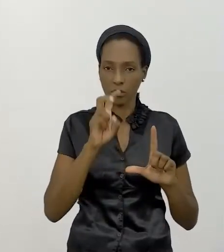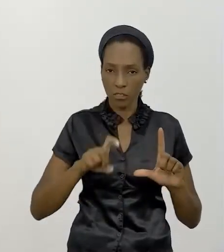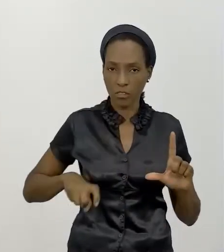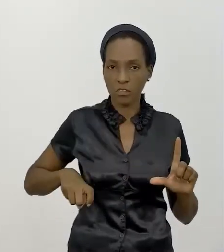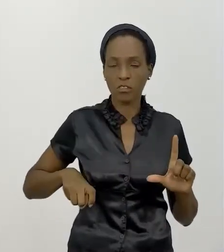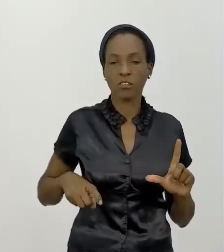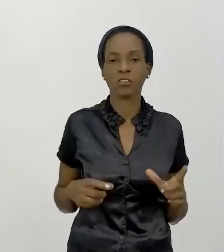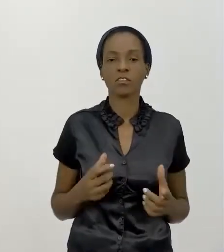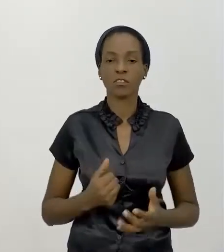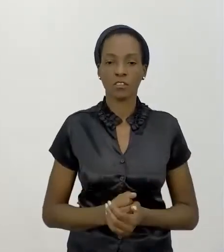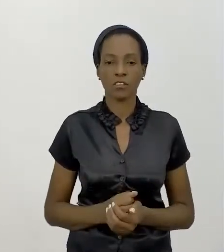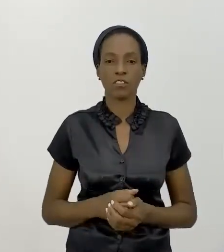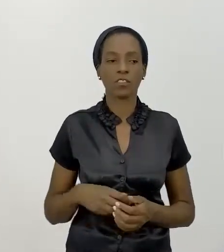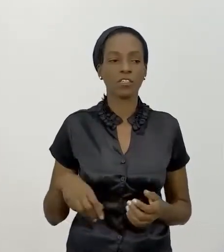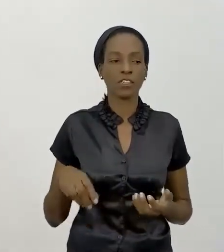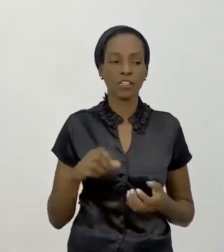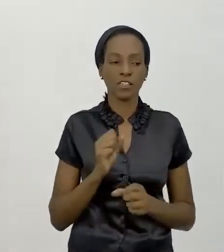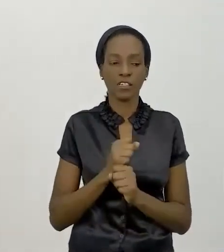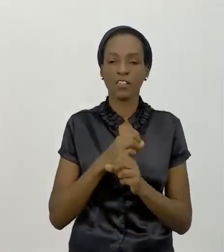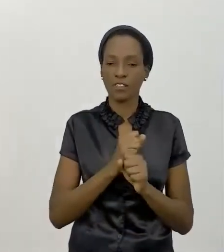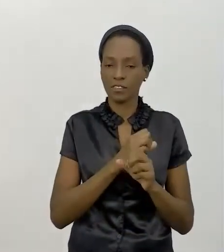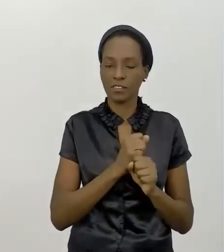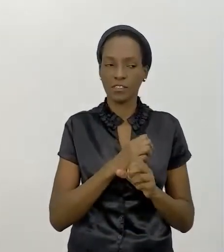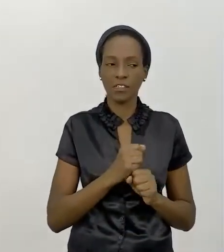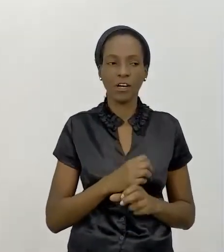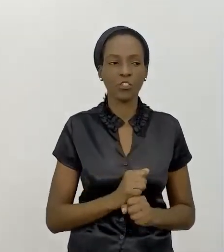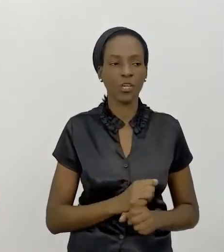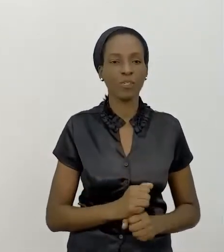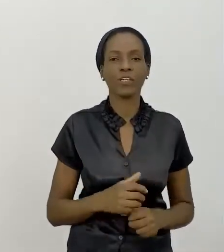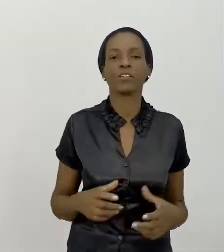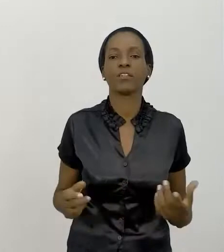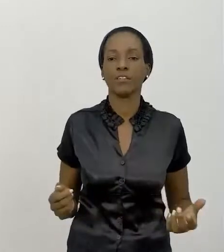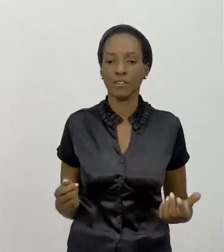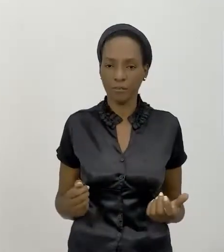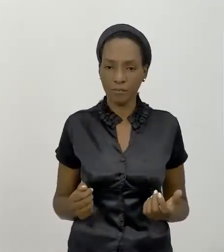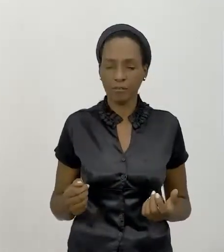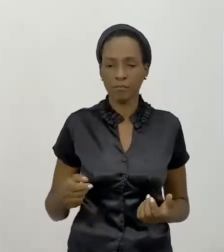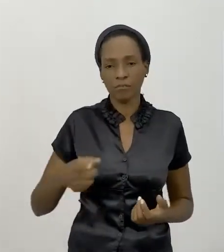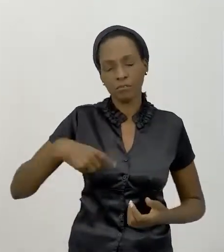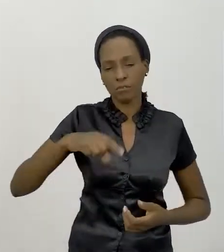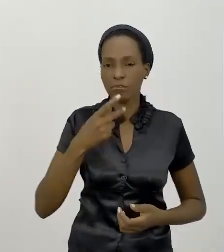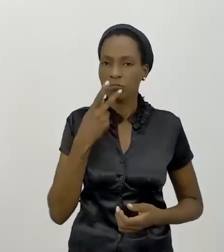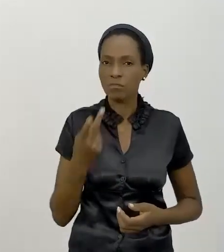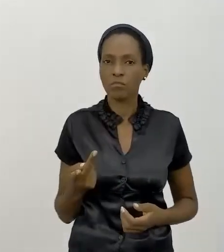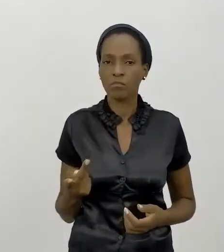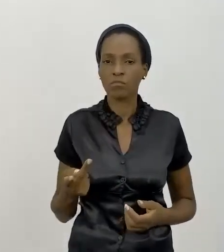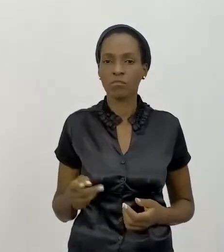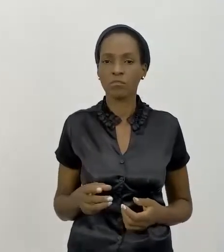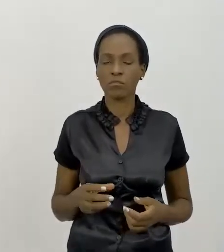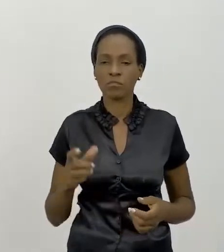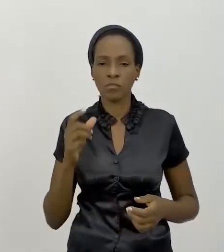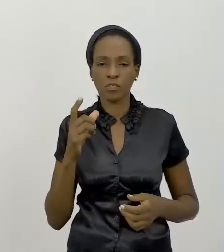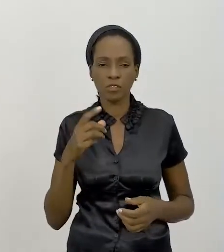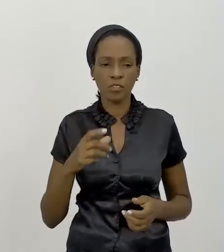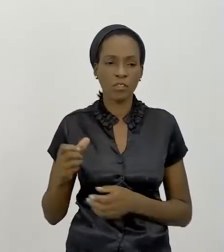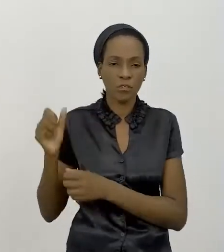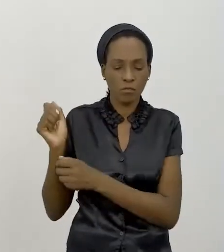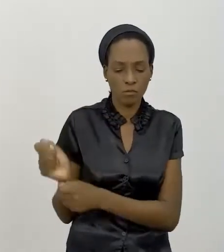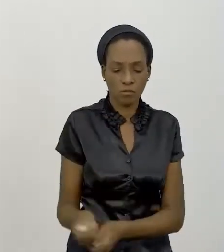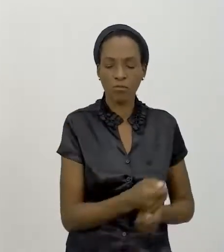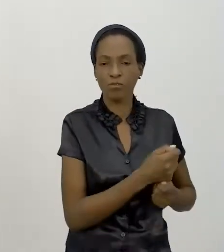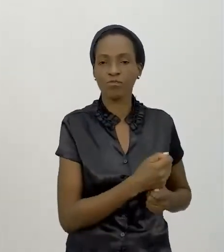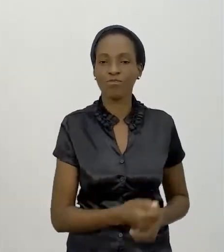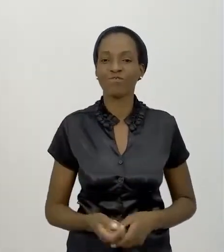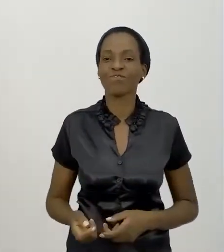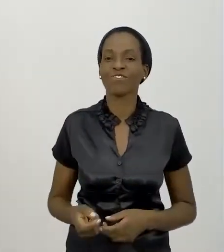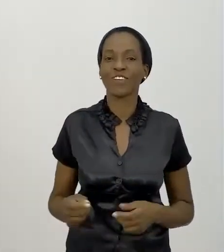expressão algébrica. Na aula passada a gente falou sobre o jogo de golfe, né? A gente falou que um carinha estava dando uma tacada, ele saía da posição 0,